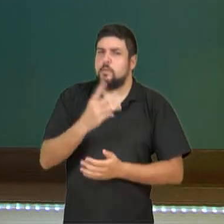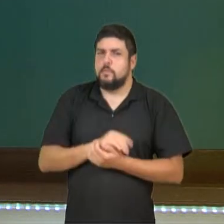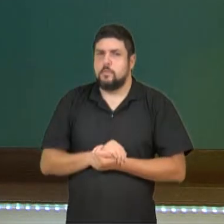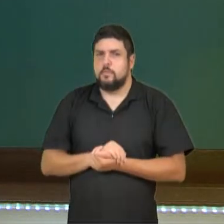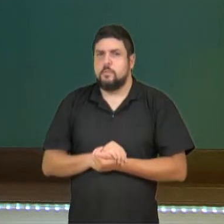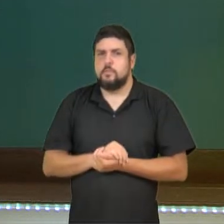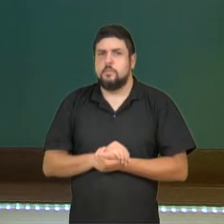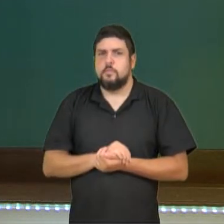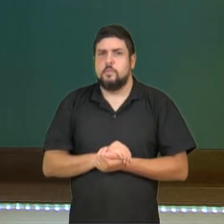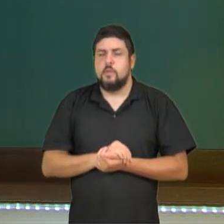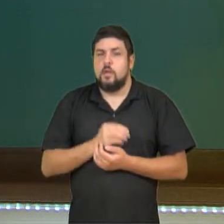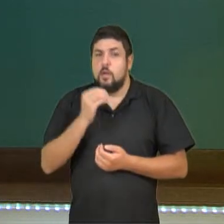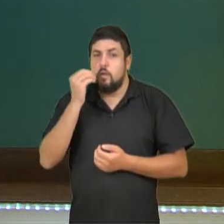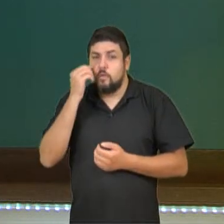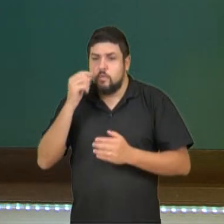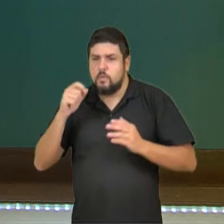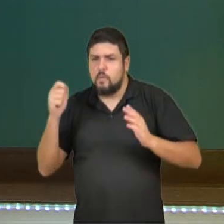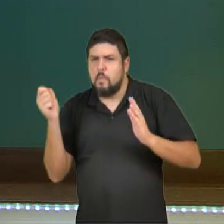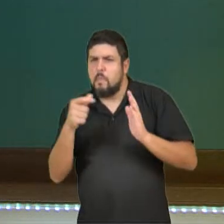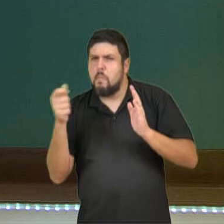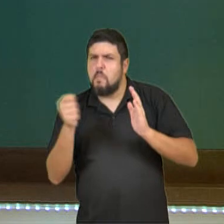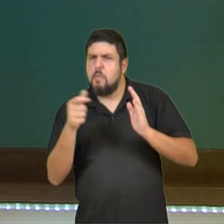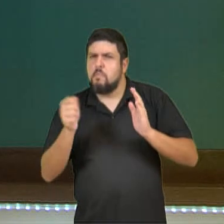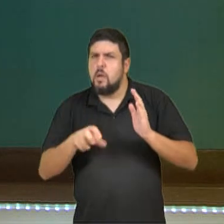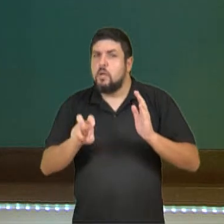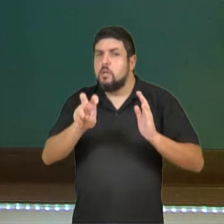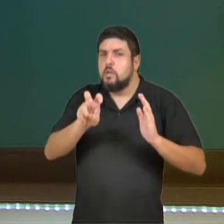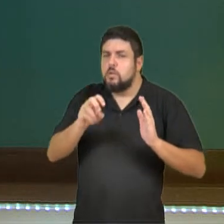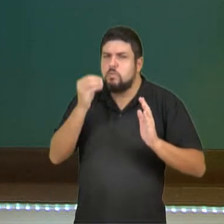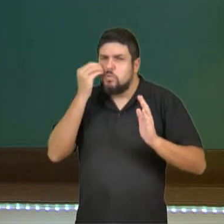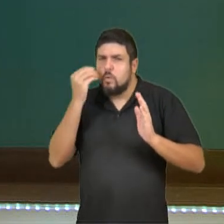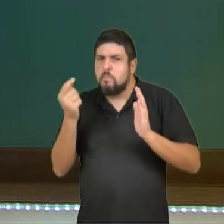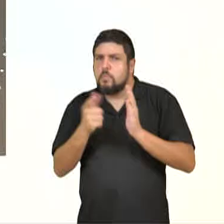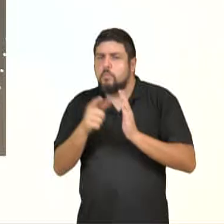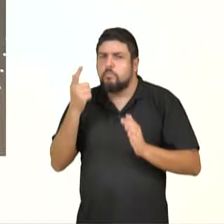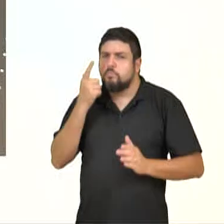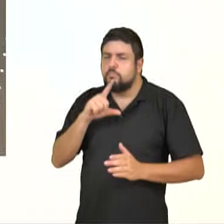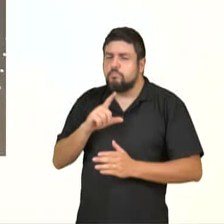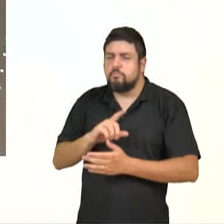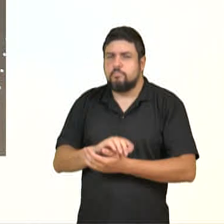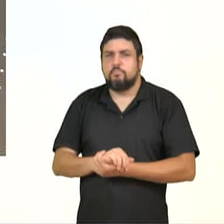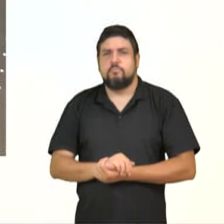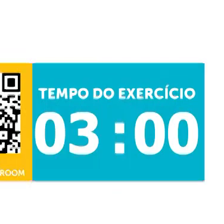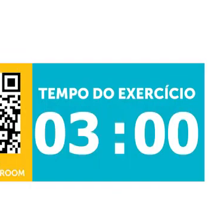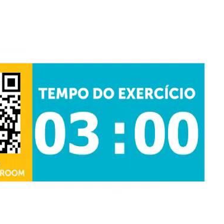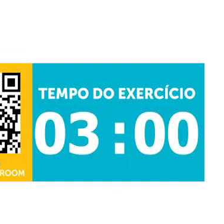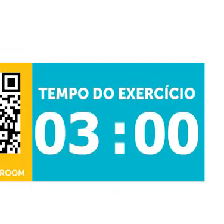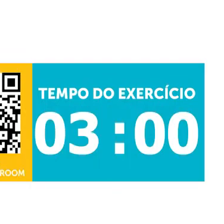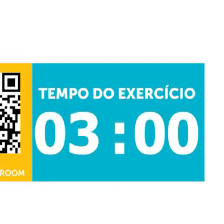arremessos, dos 5 você tem que tentar acertar 3. Fica o desafio para vocês, a gente já volta.